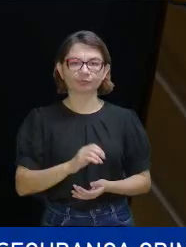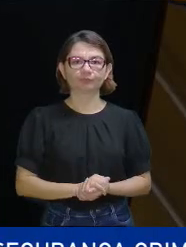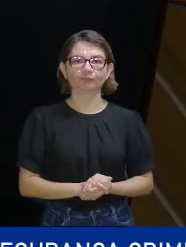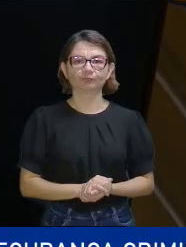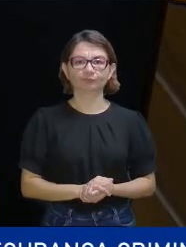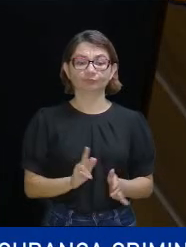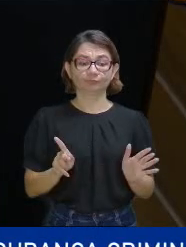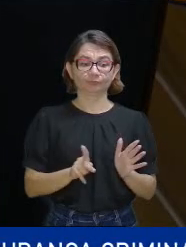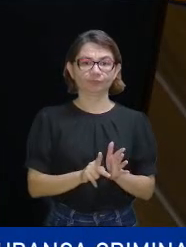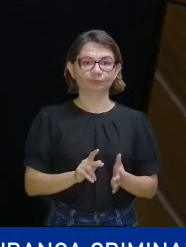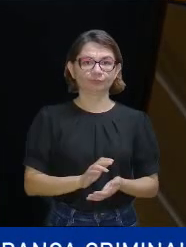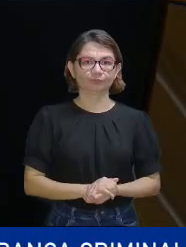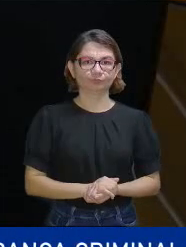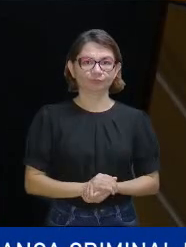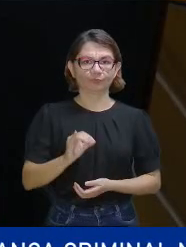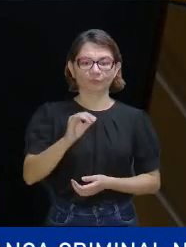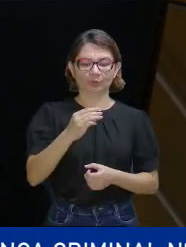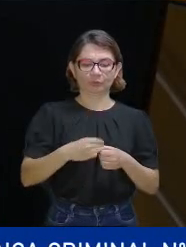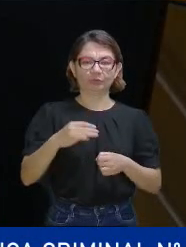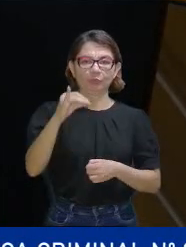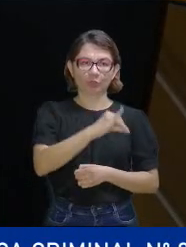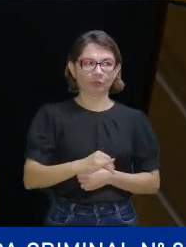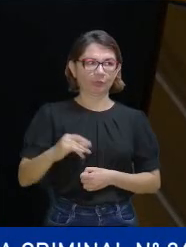097-359 da Oiapoque.